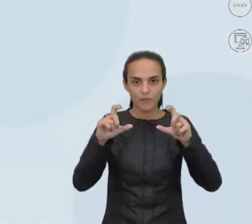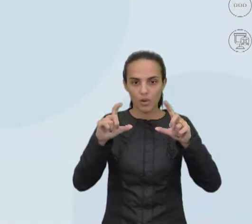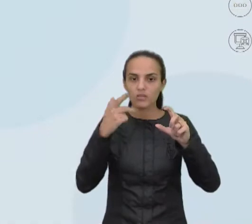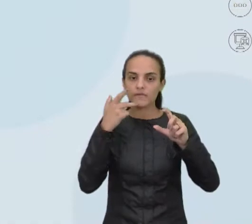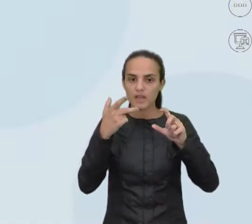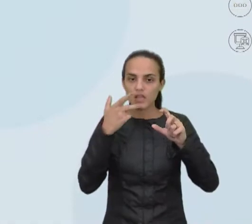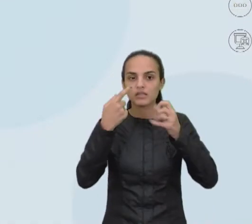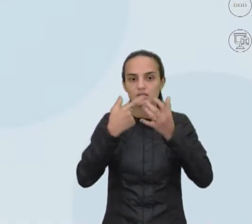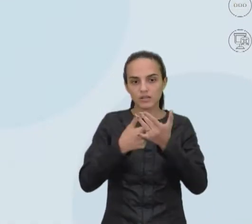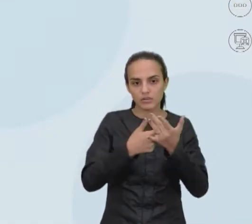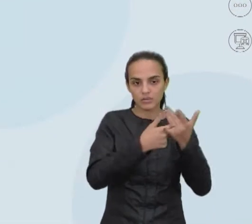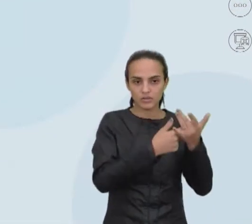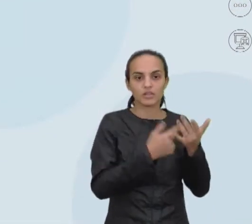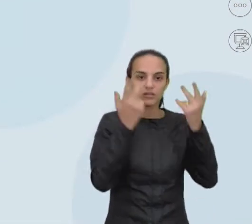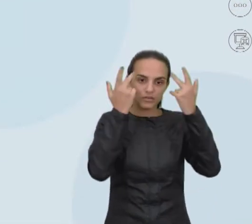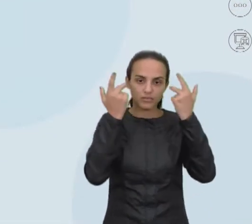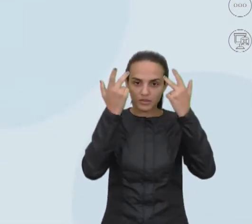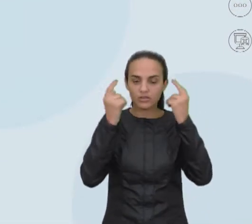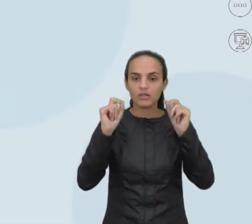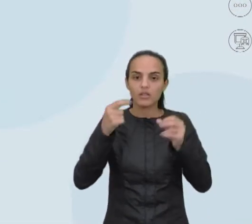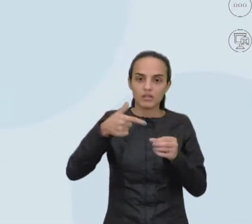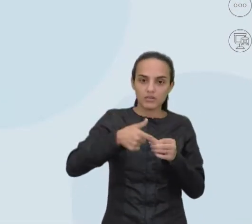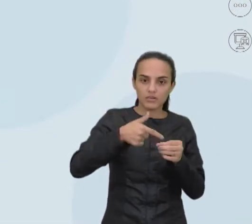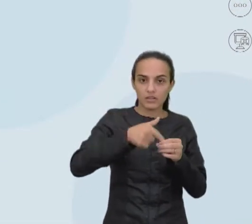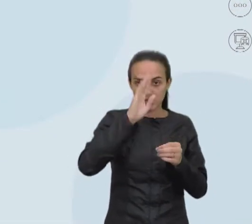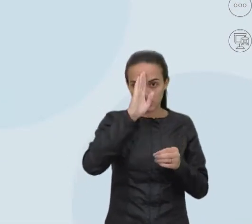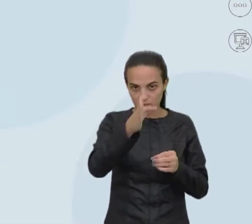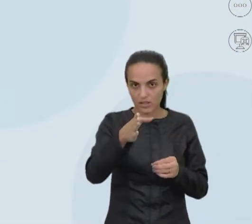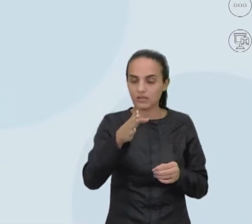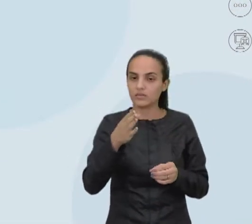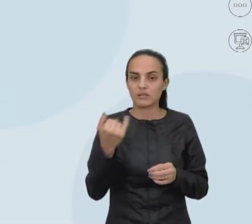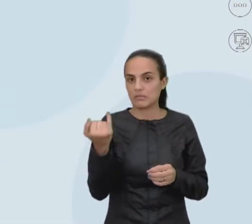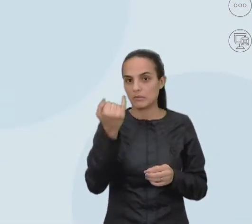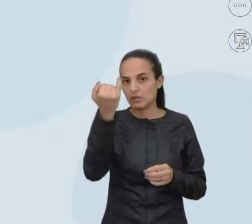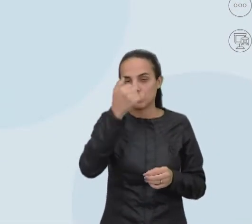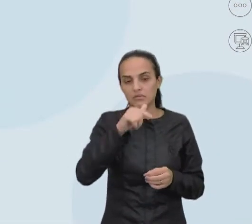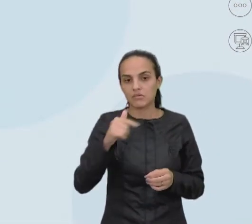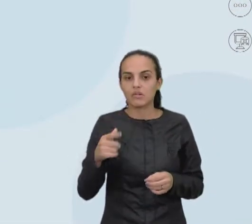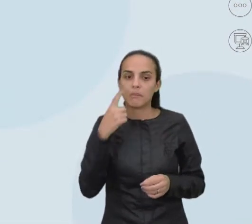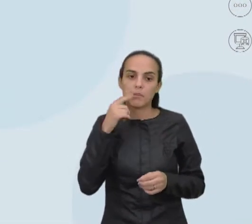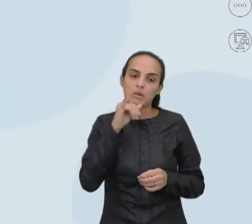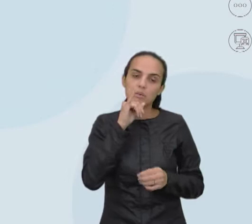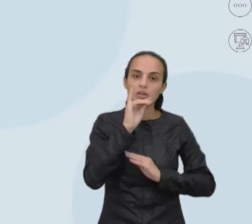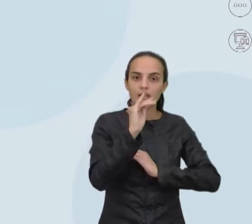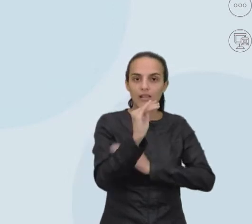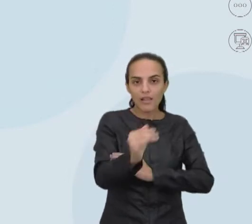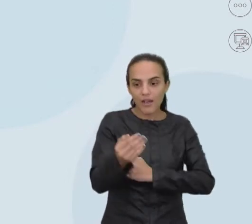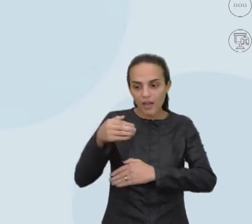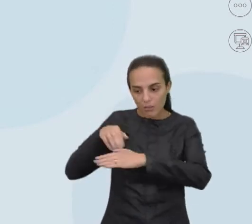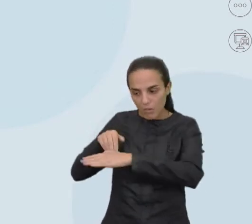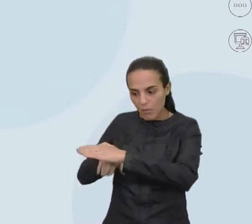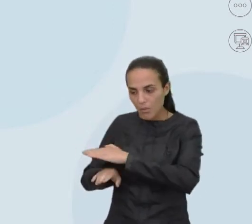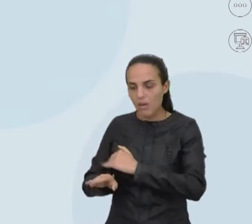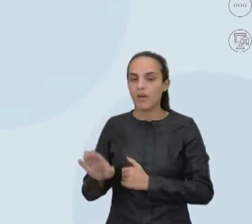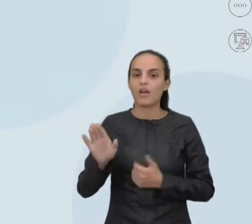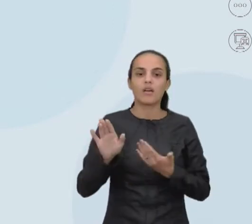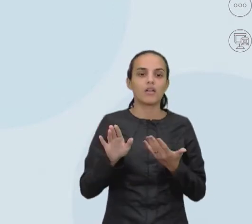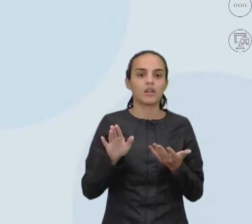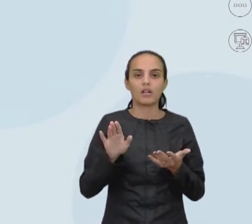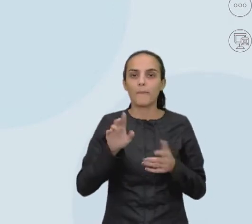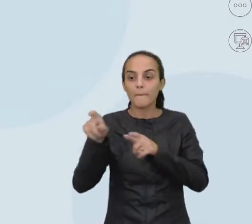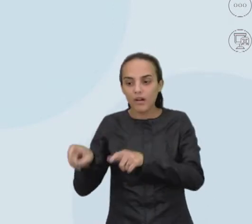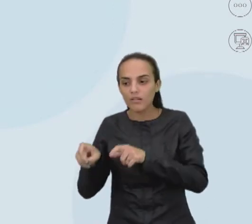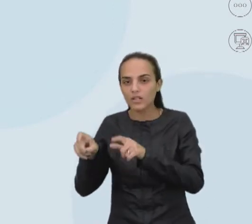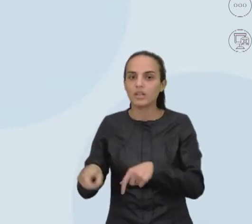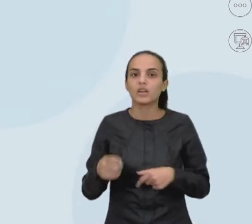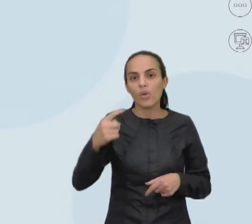dessa tecnologia tradicional, que é a combustão direta, que é uma combustão ineficiente, né, geralmente de lenha, carvão vegetal, resíduos agrícolas. Isso